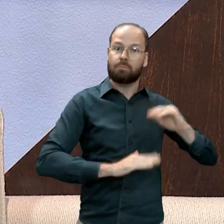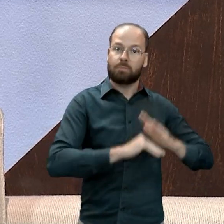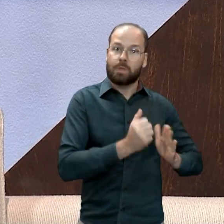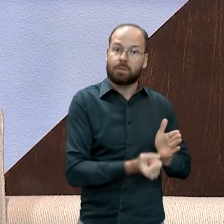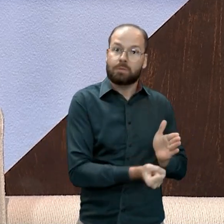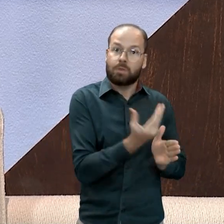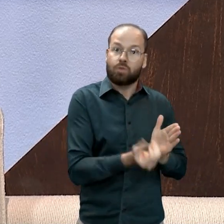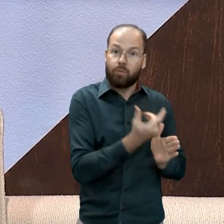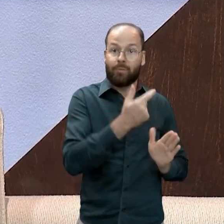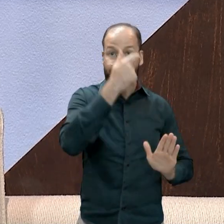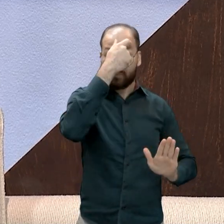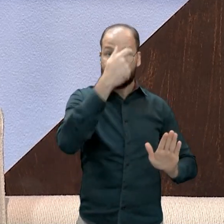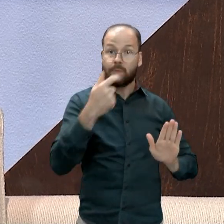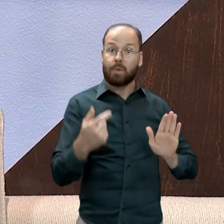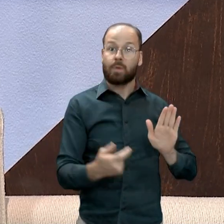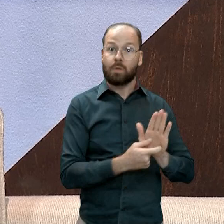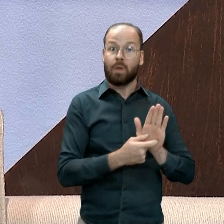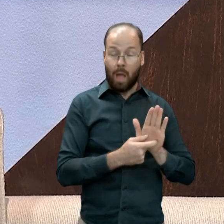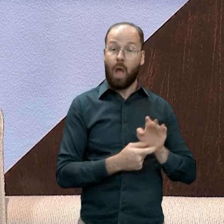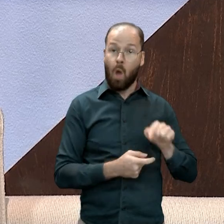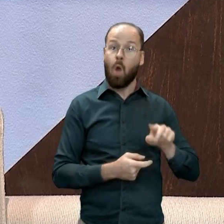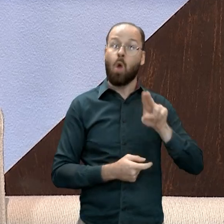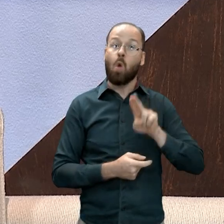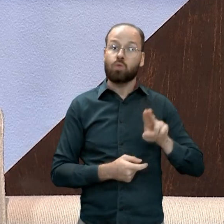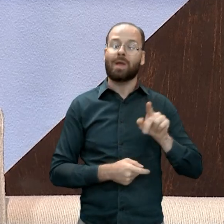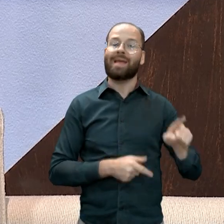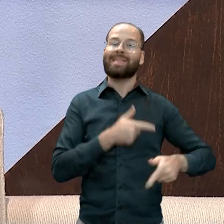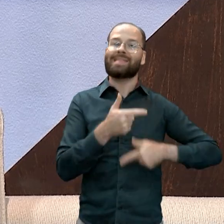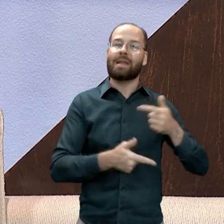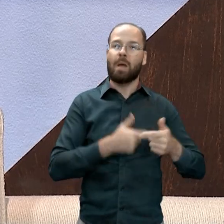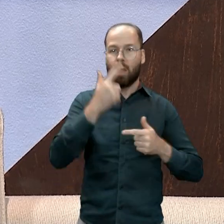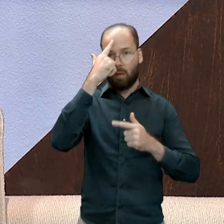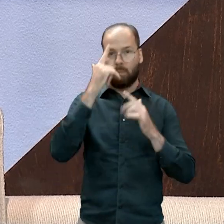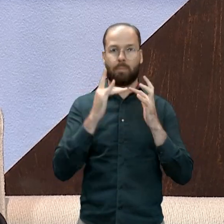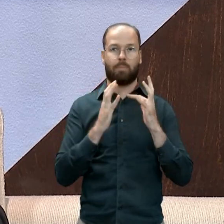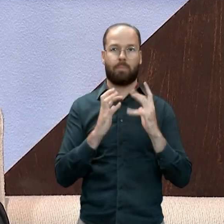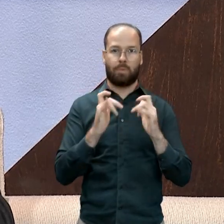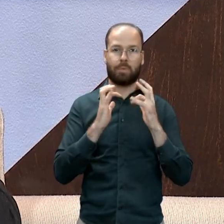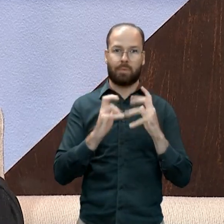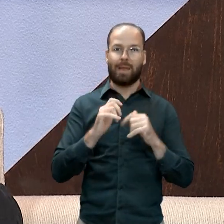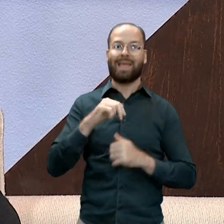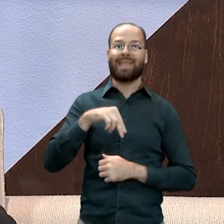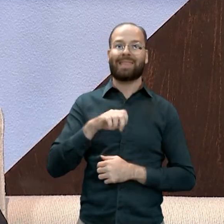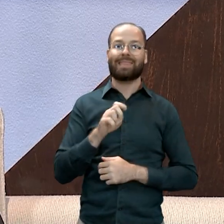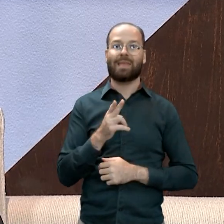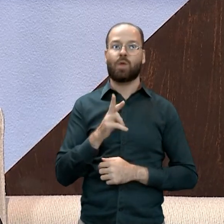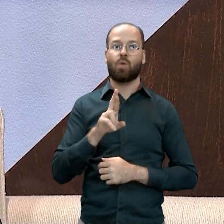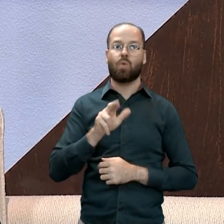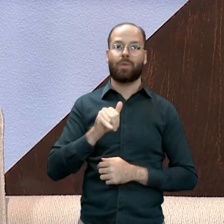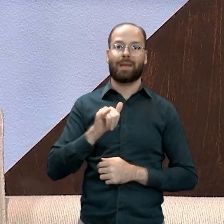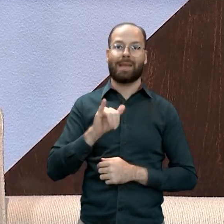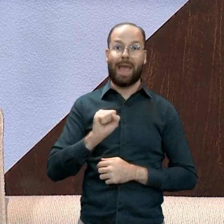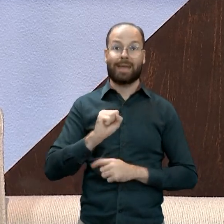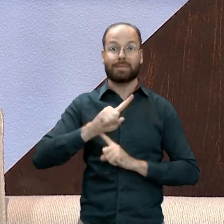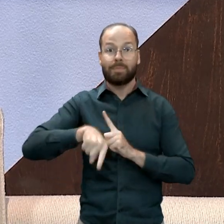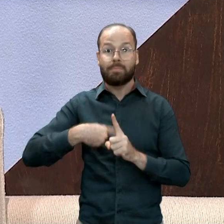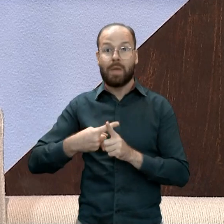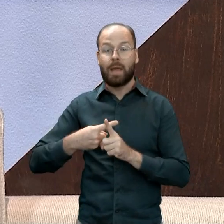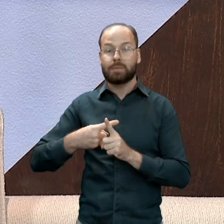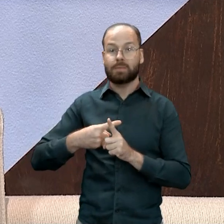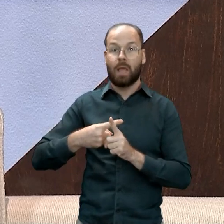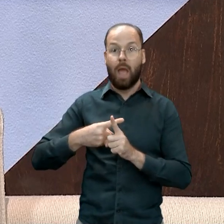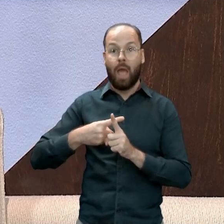inteligência artificial e ele trabalha com redes neurais, com técnicas de aprendizado de